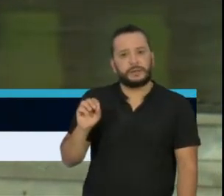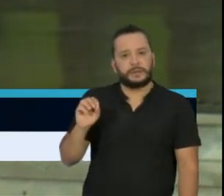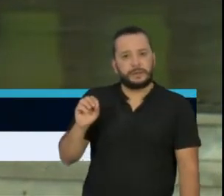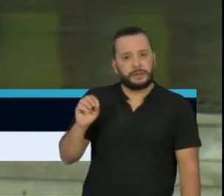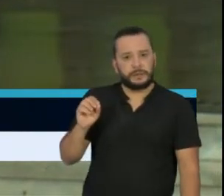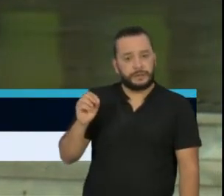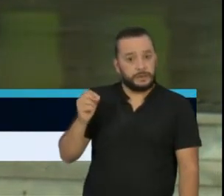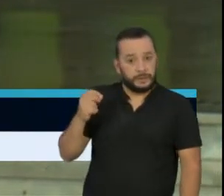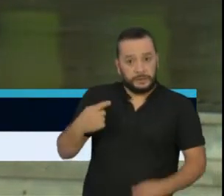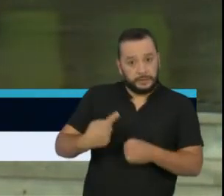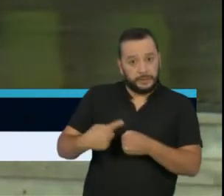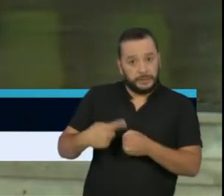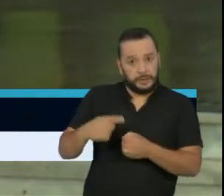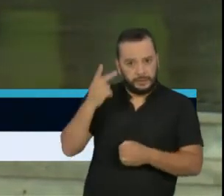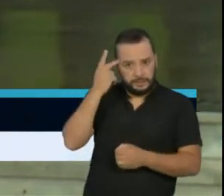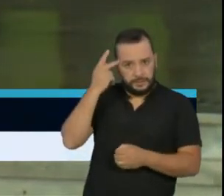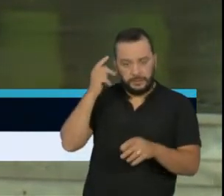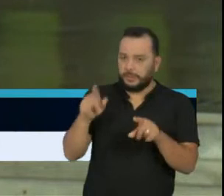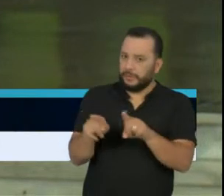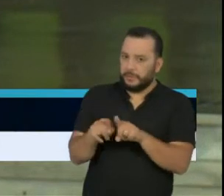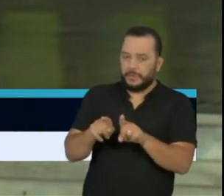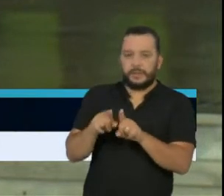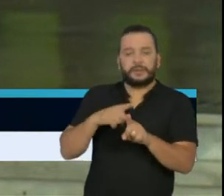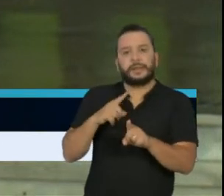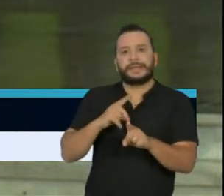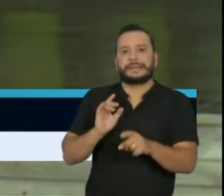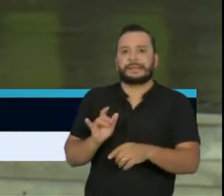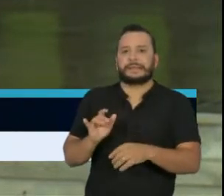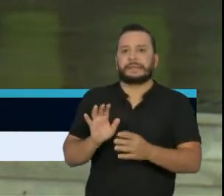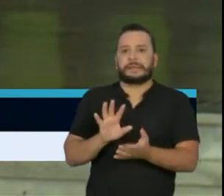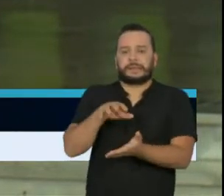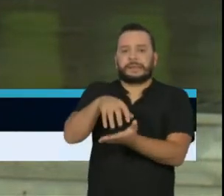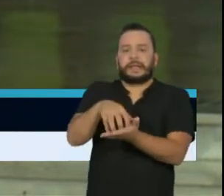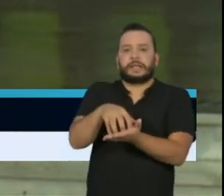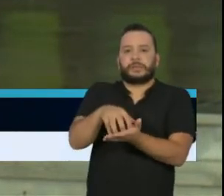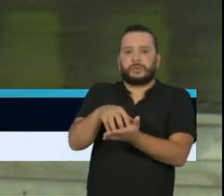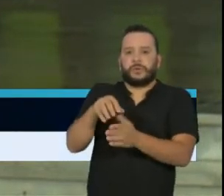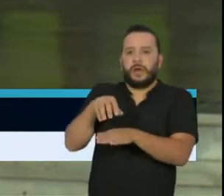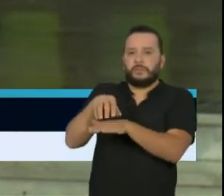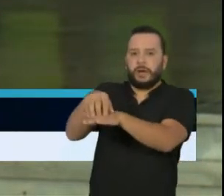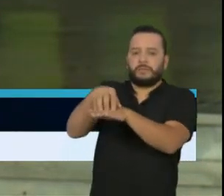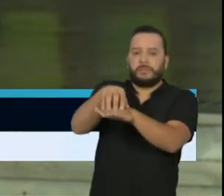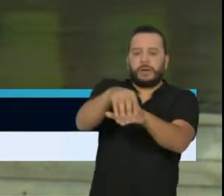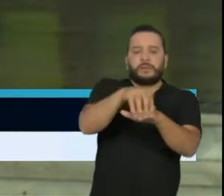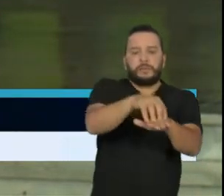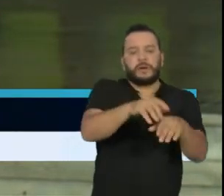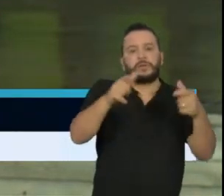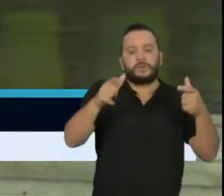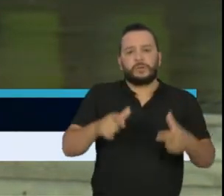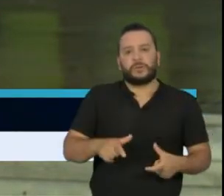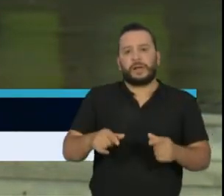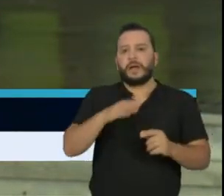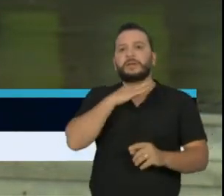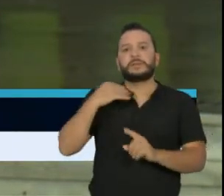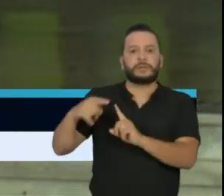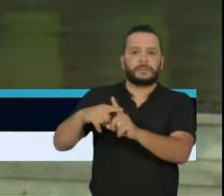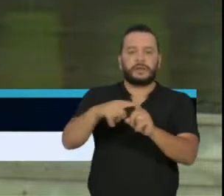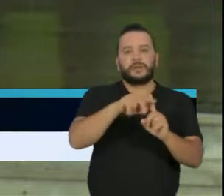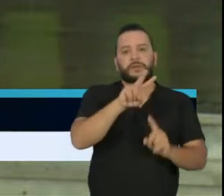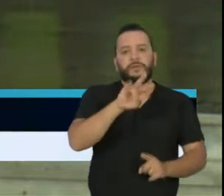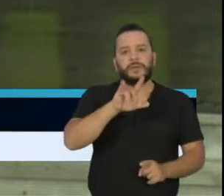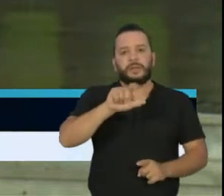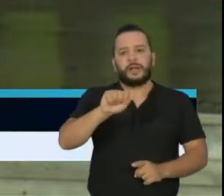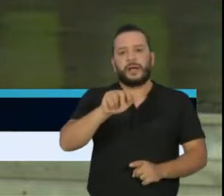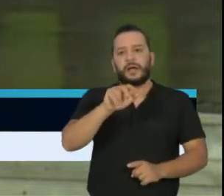Construímos um centro de logística no cemitério da Vila Formosa e adquirimos 8 câmeras refrigeradas